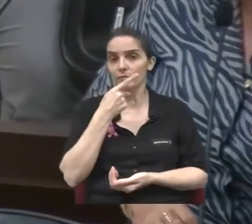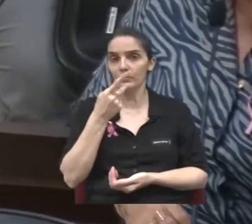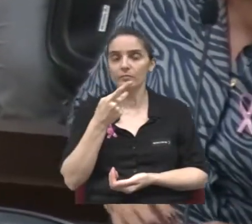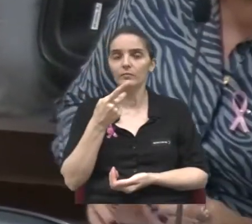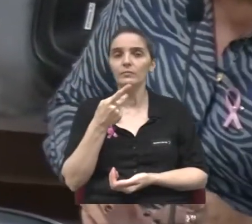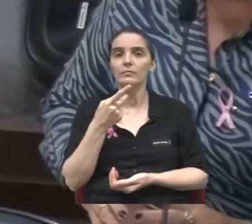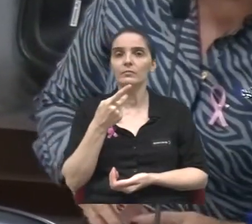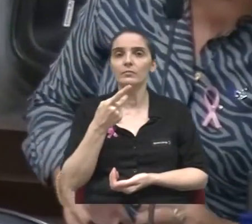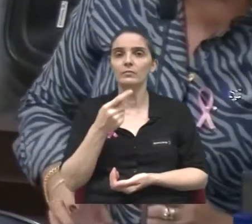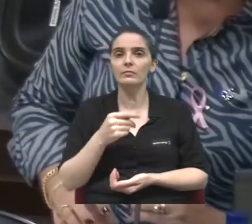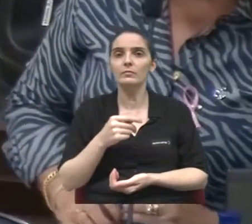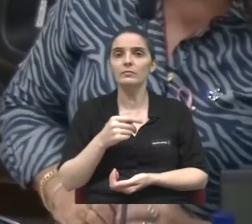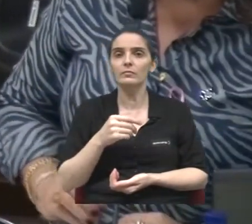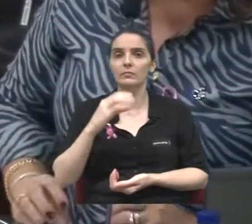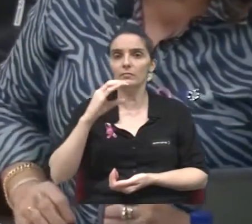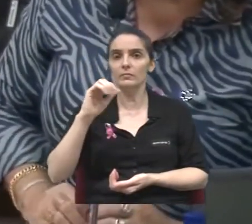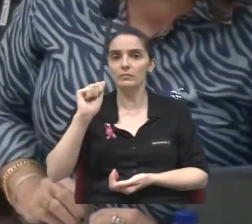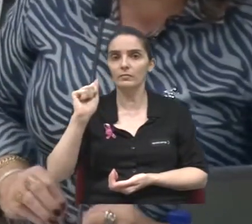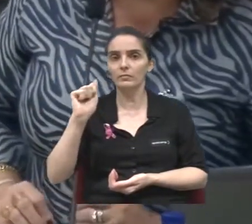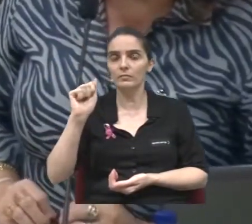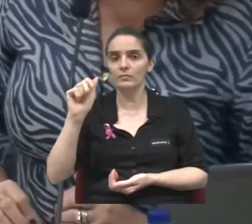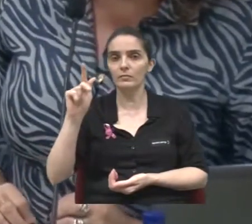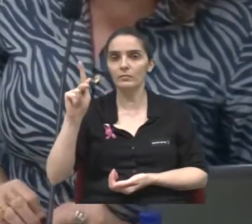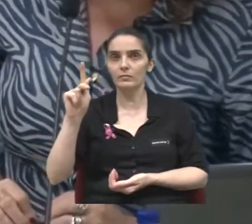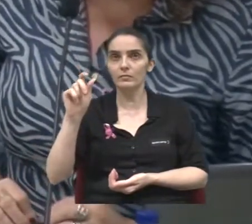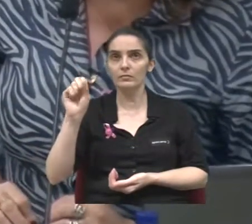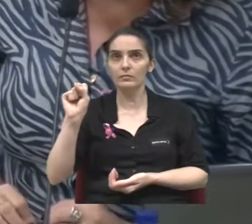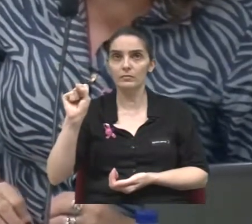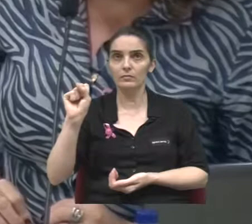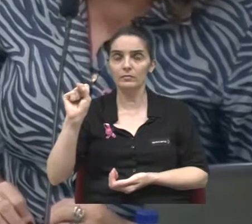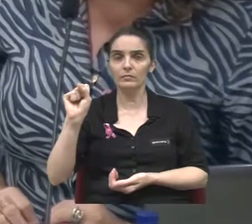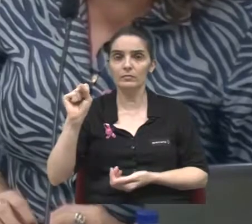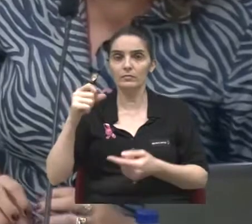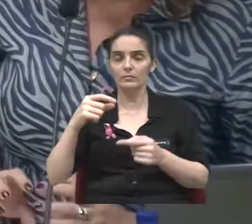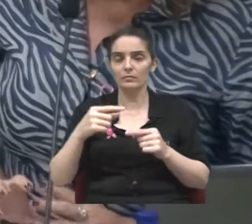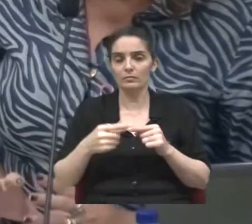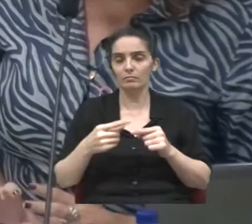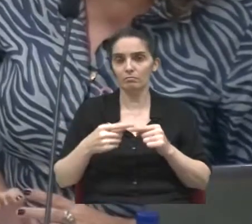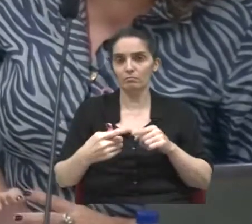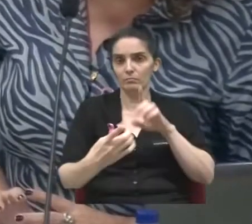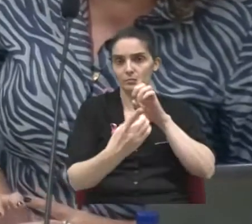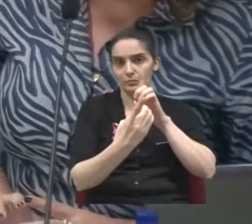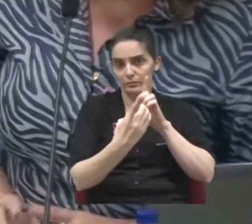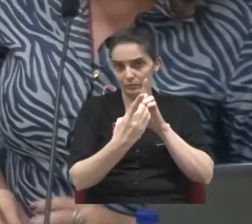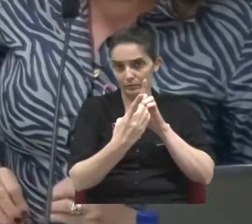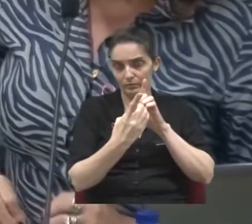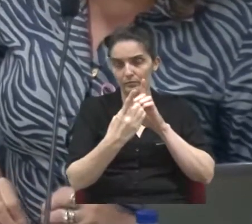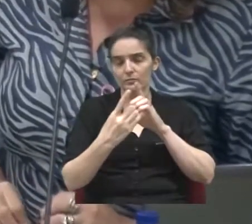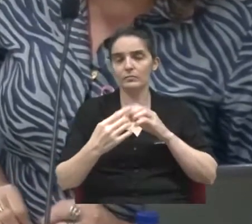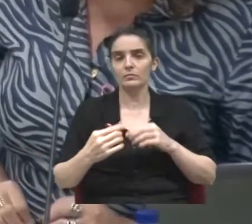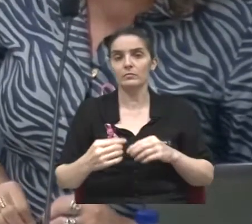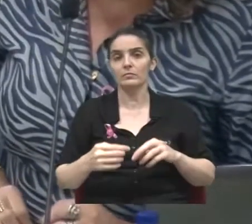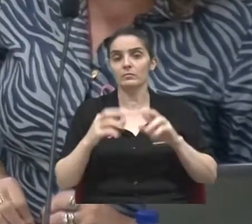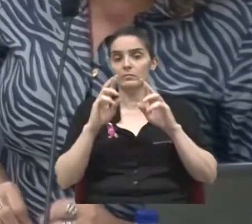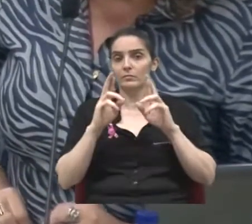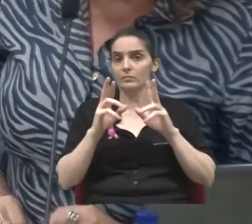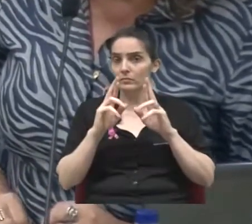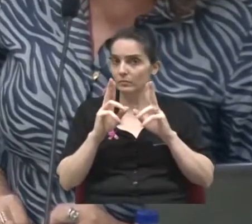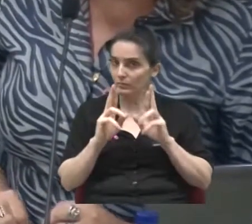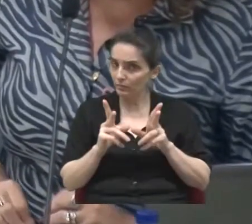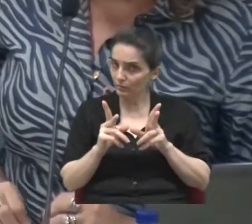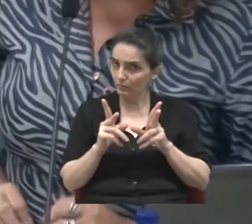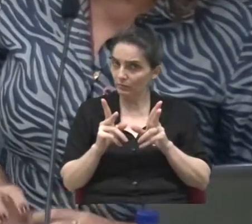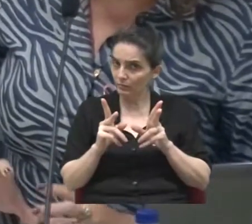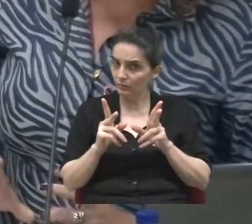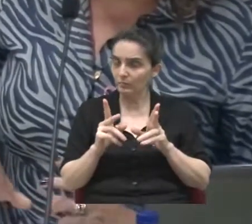do CAPS, porque a visão e a filosofia do atendimento do CAPS, ela é um pouco diferente, mesmo ele sendo 24